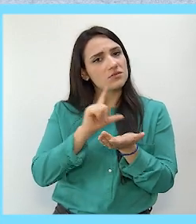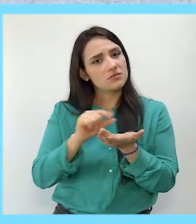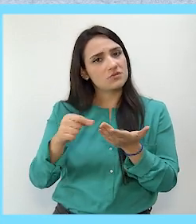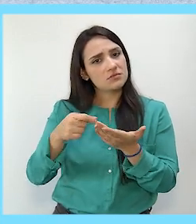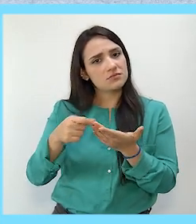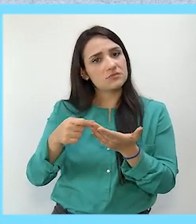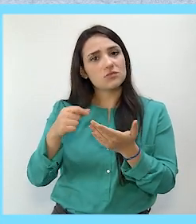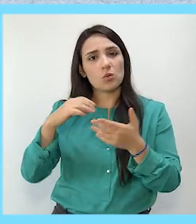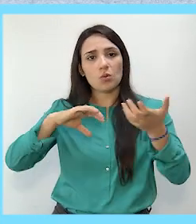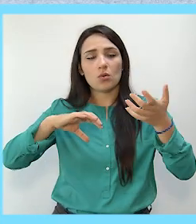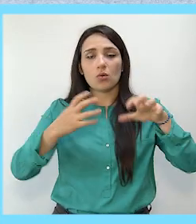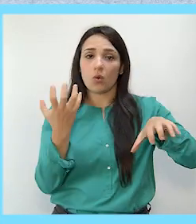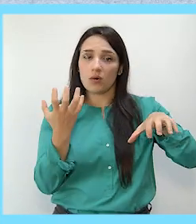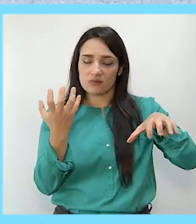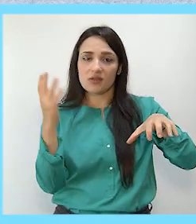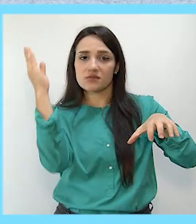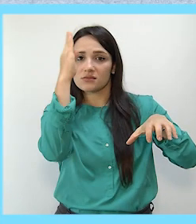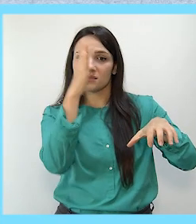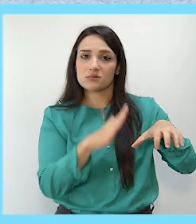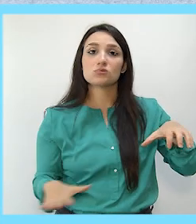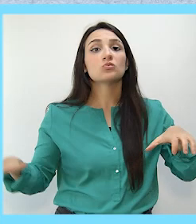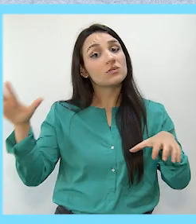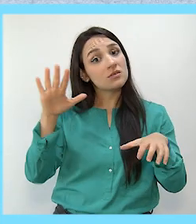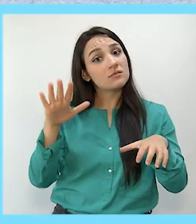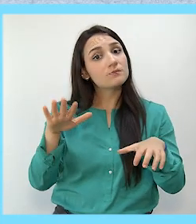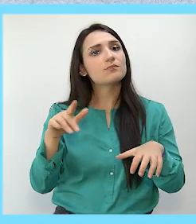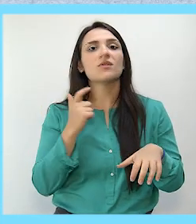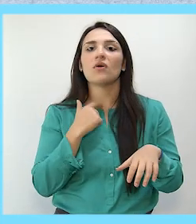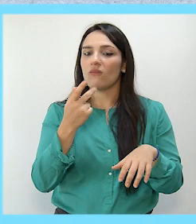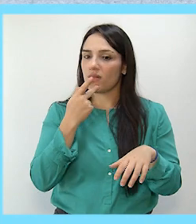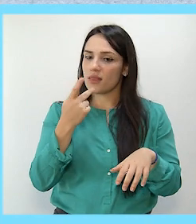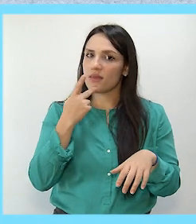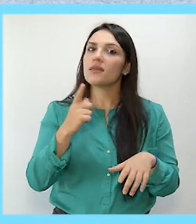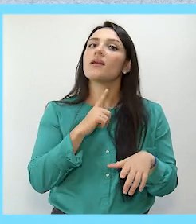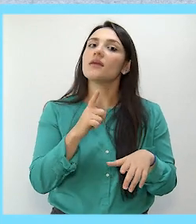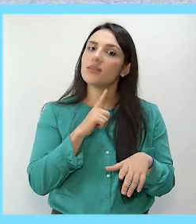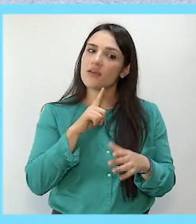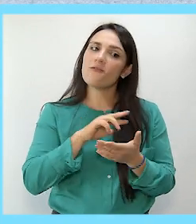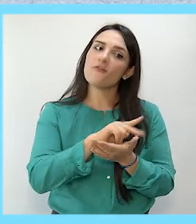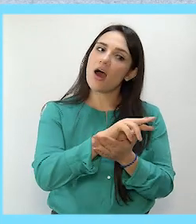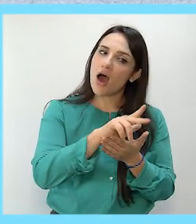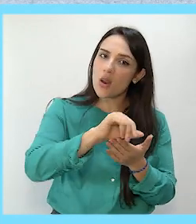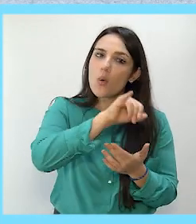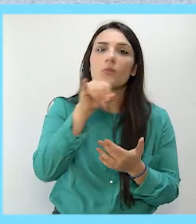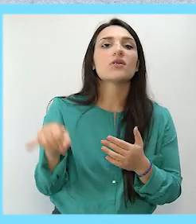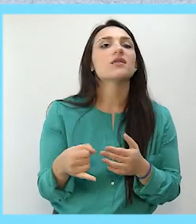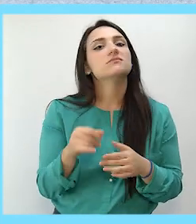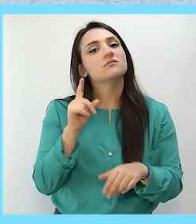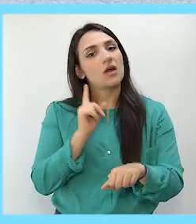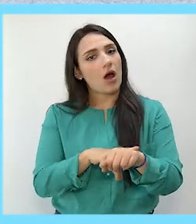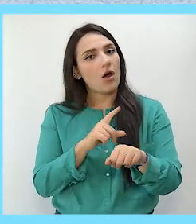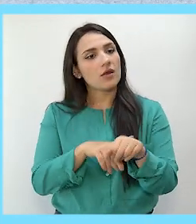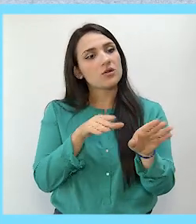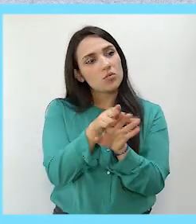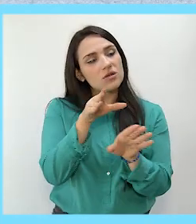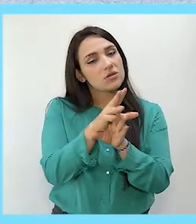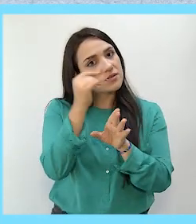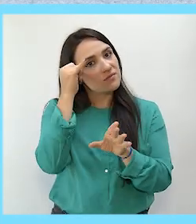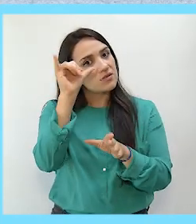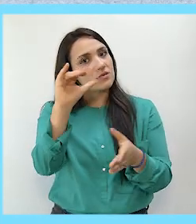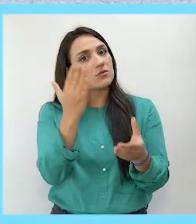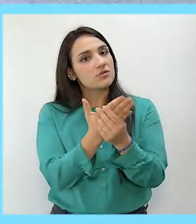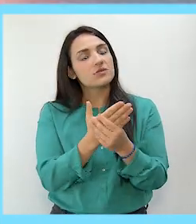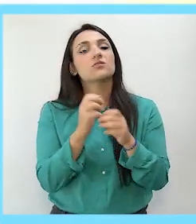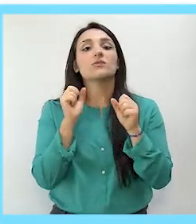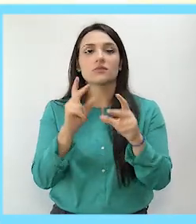Estado sobre essas variáveis dentro do consultivo. E depois eu fui adjunta e eu coloquei isso em